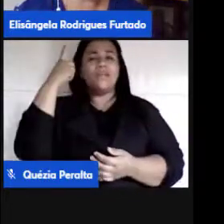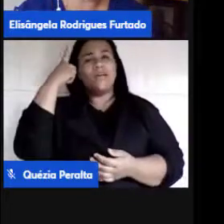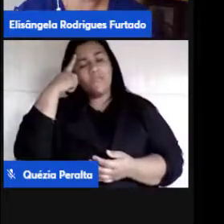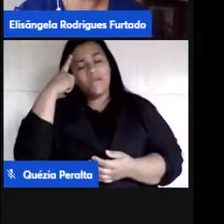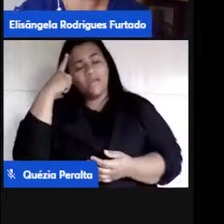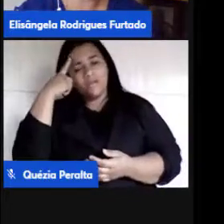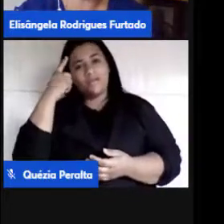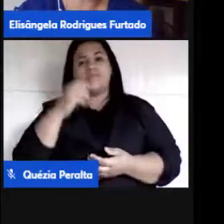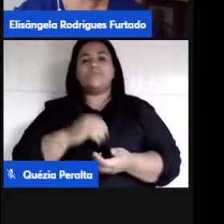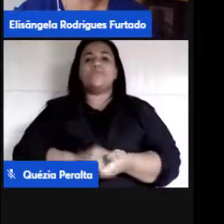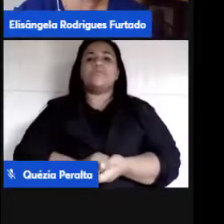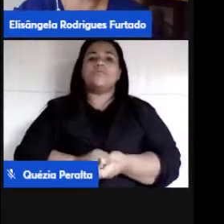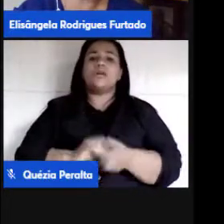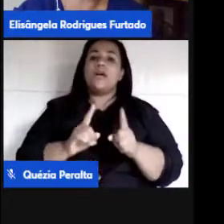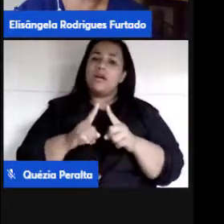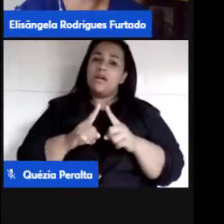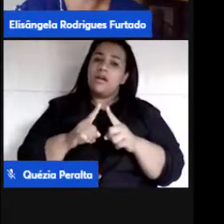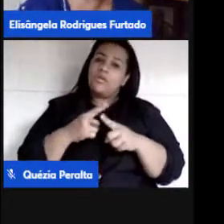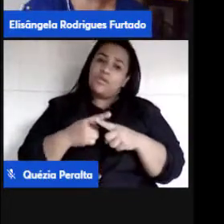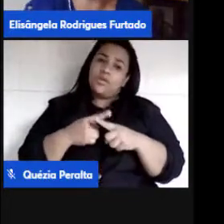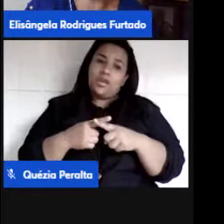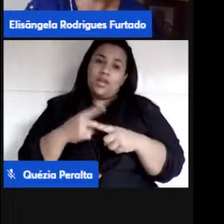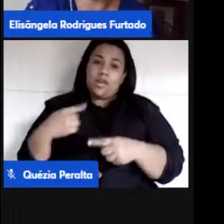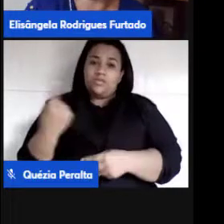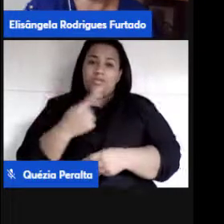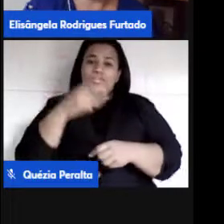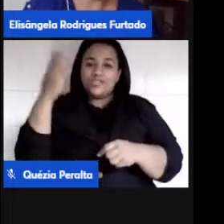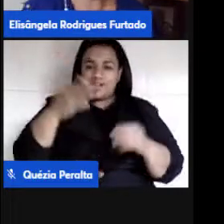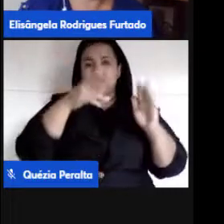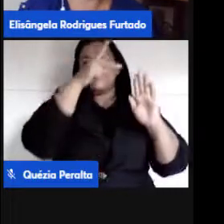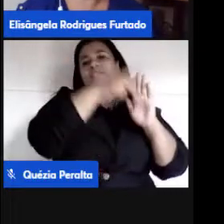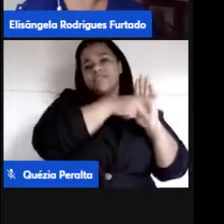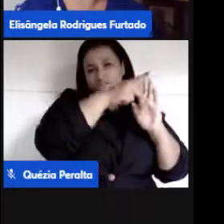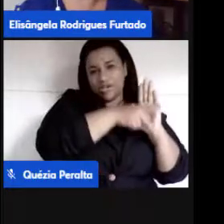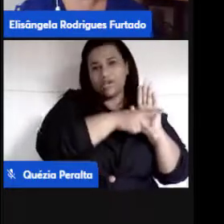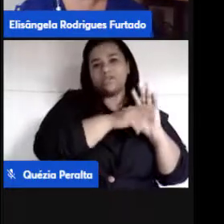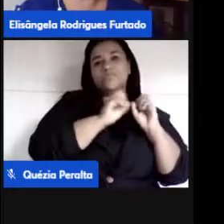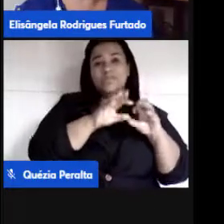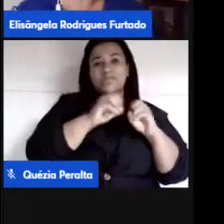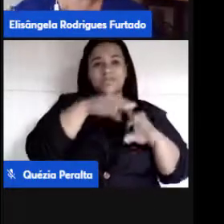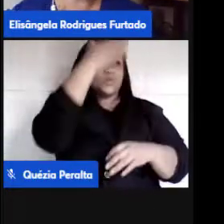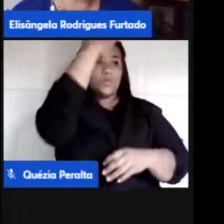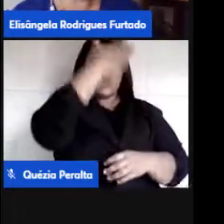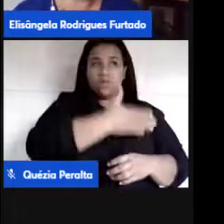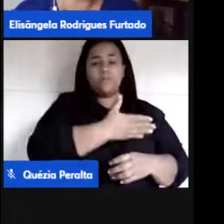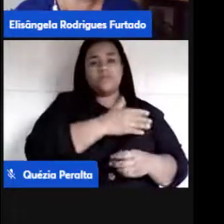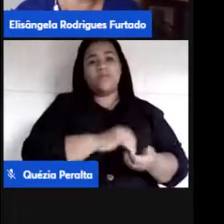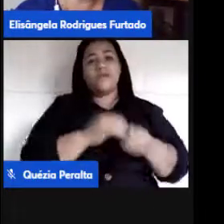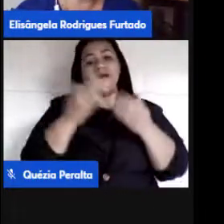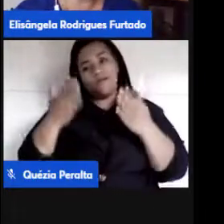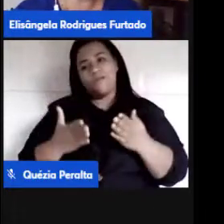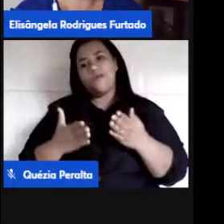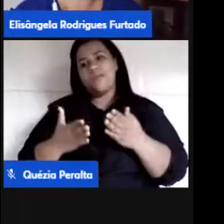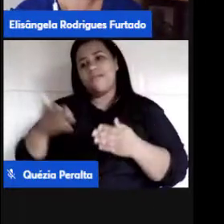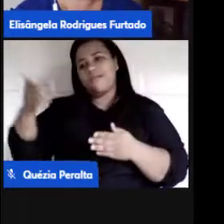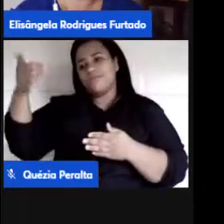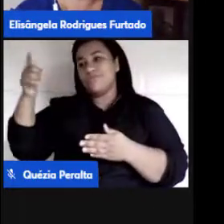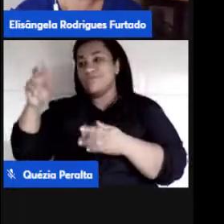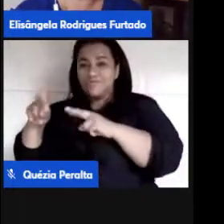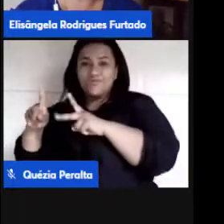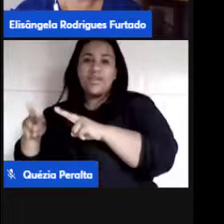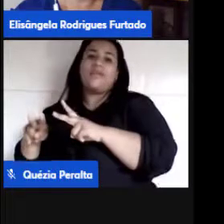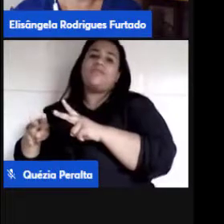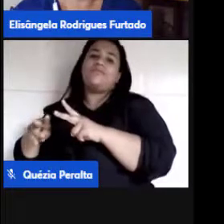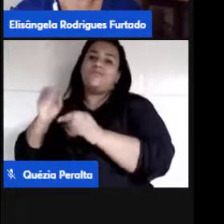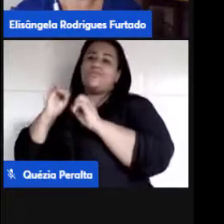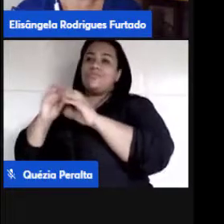tinha consolidado uma forma de trabalhar, que era o não presencial. De repente, a gente já vem para outra forma de trabalhar, que é o